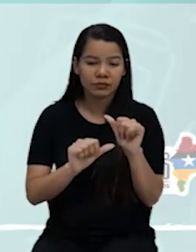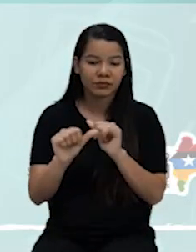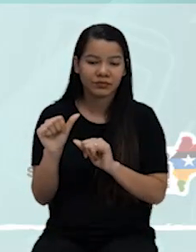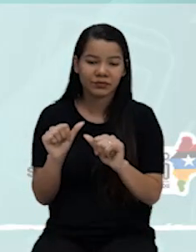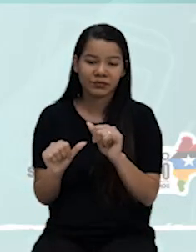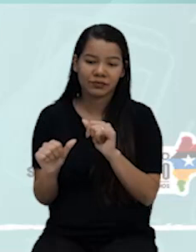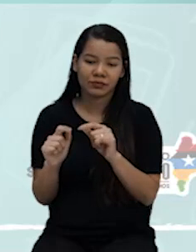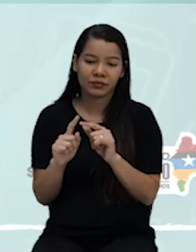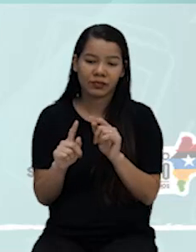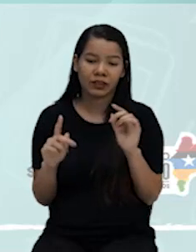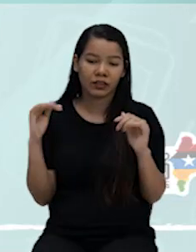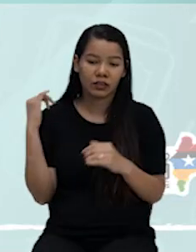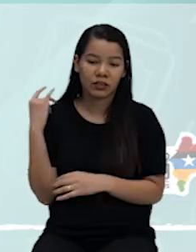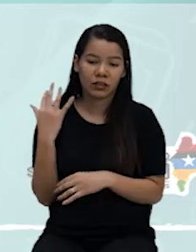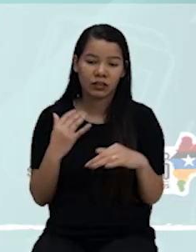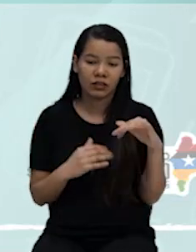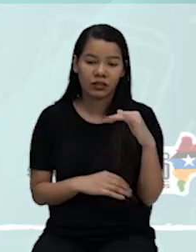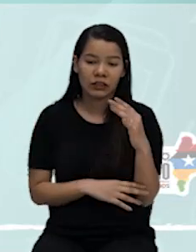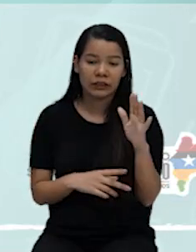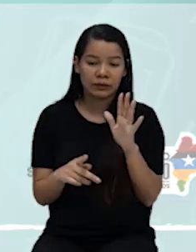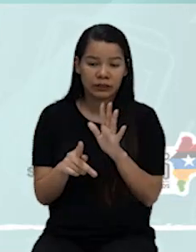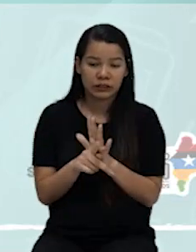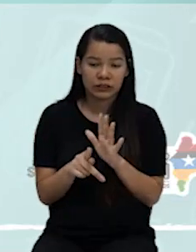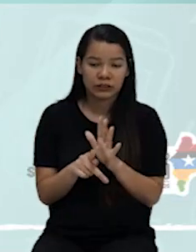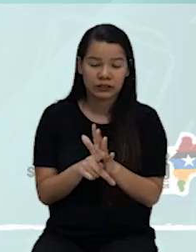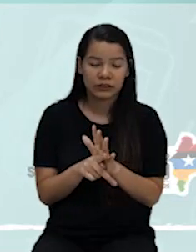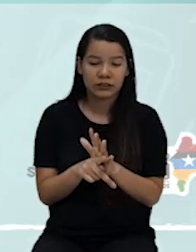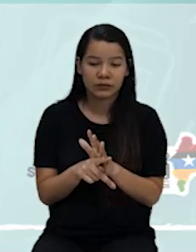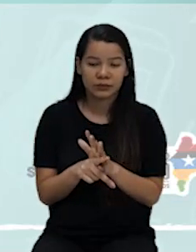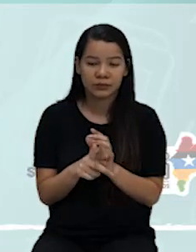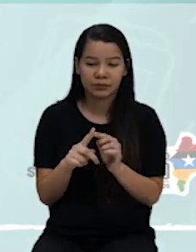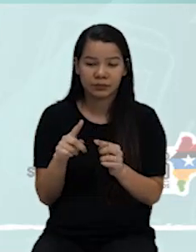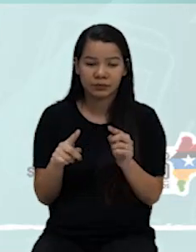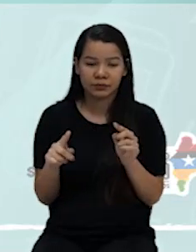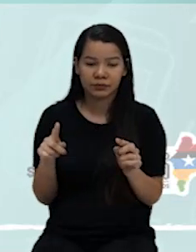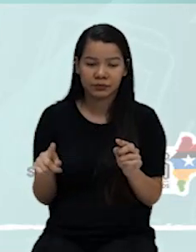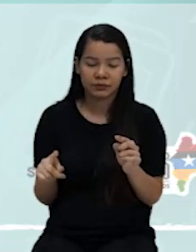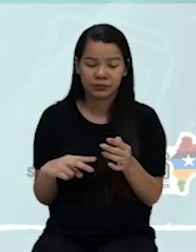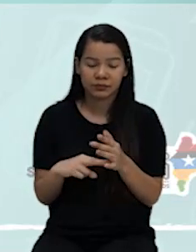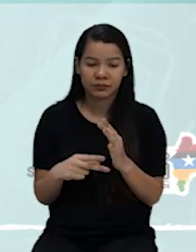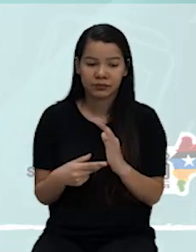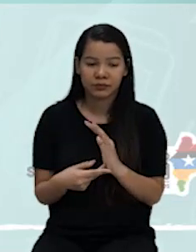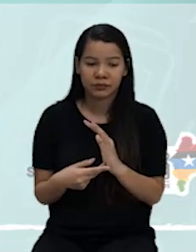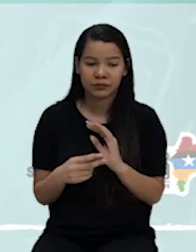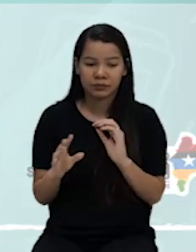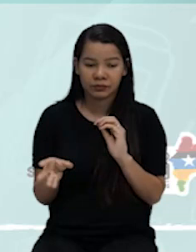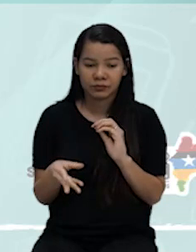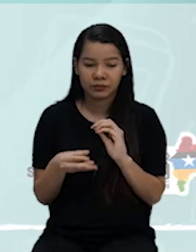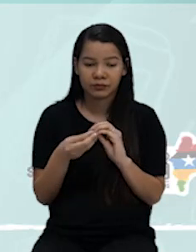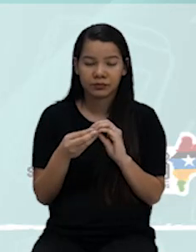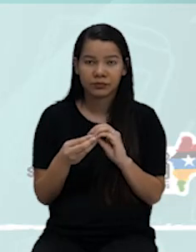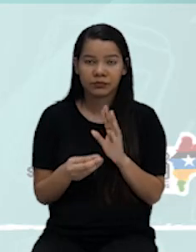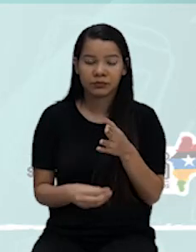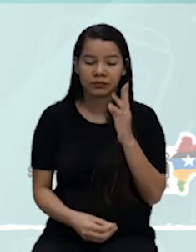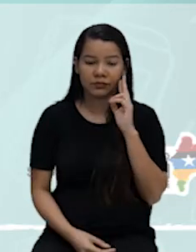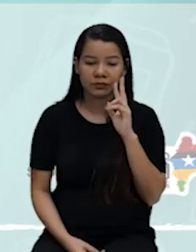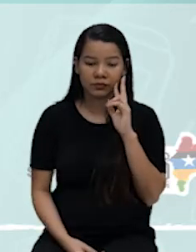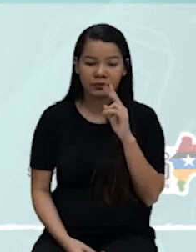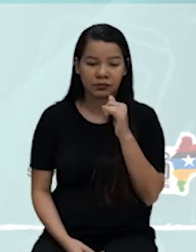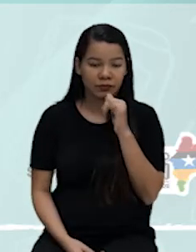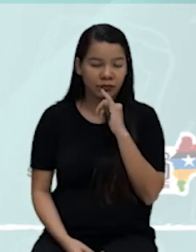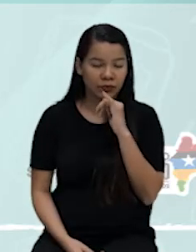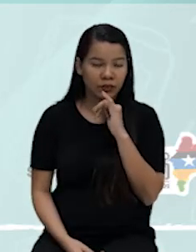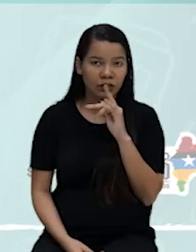a natureza da matéria, isto é, a sua composição. Lembrando o caso da parafina,